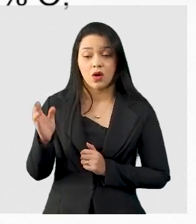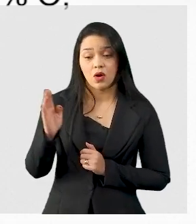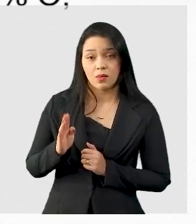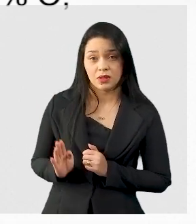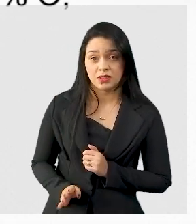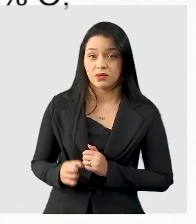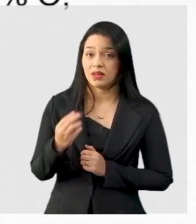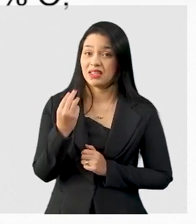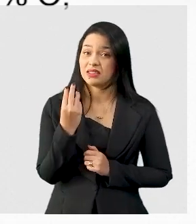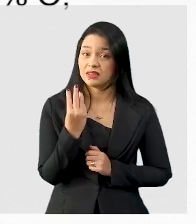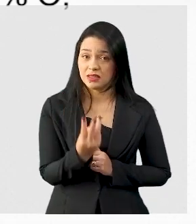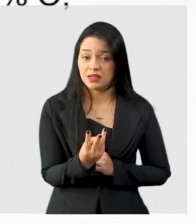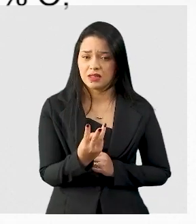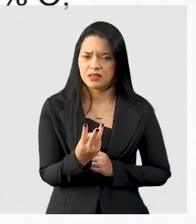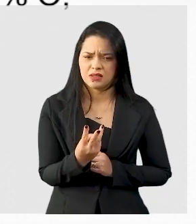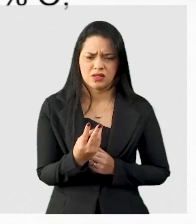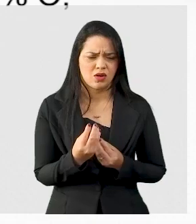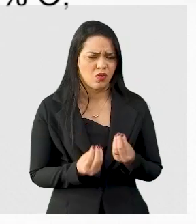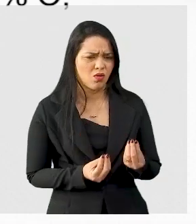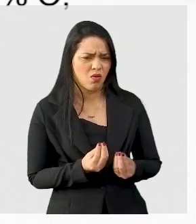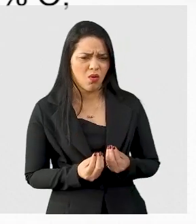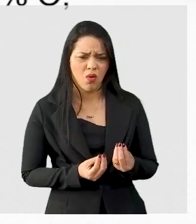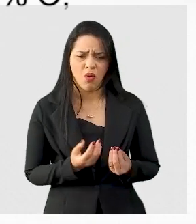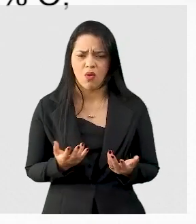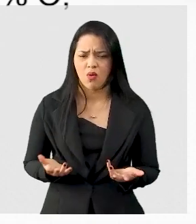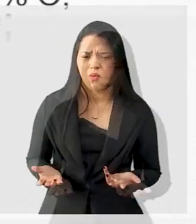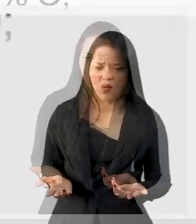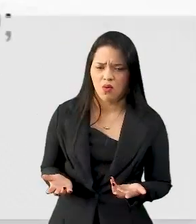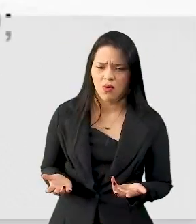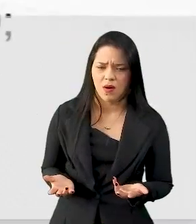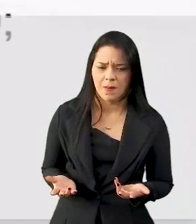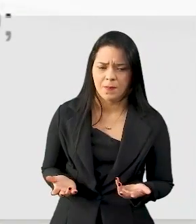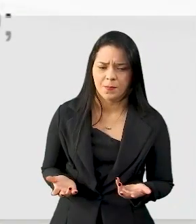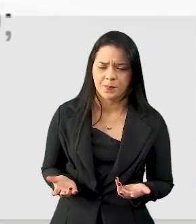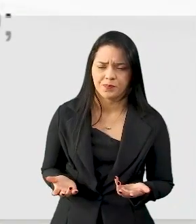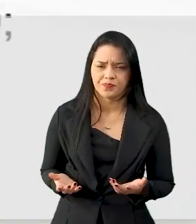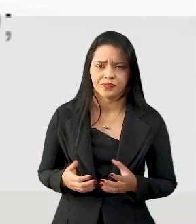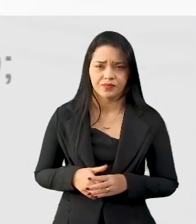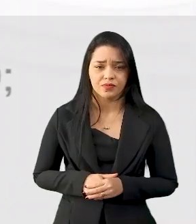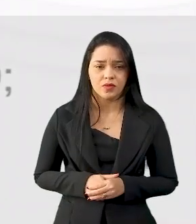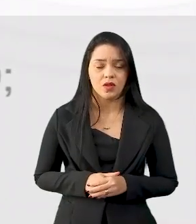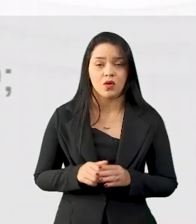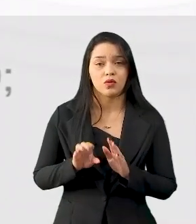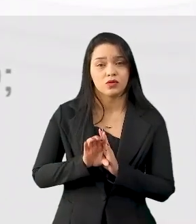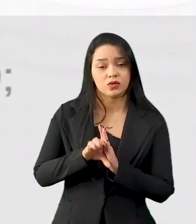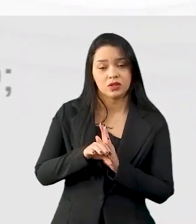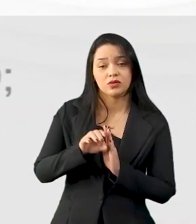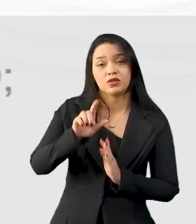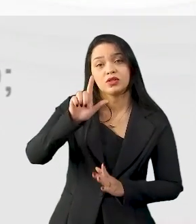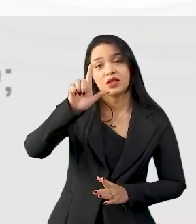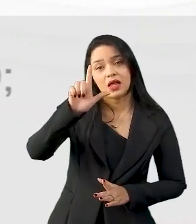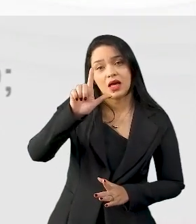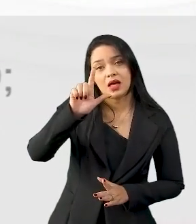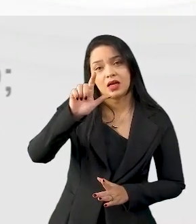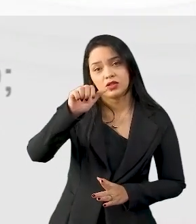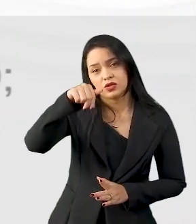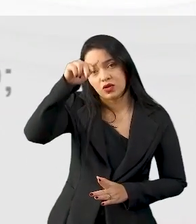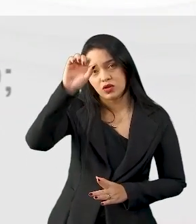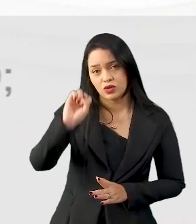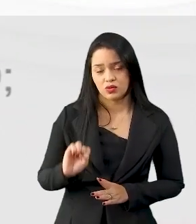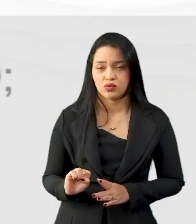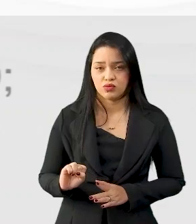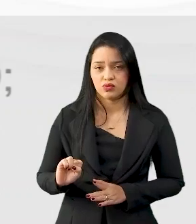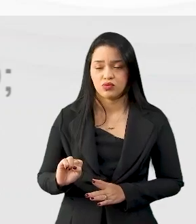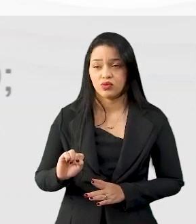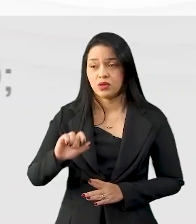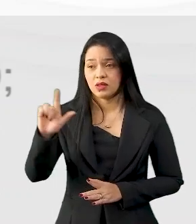em 3 hemisférios. Como assim, Marcos? Gente, tomando por base os conceitos de latitude e longitude, eu vou fazer aqui, puxar a